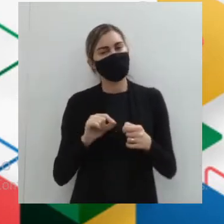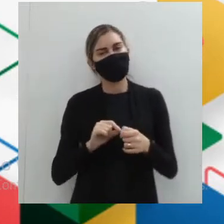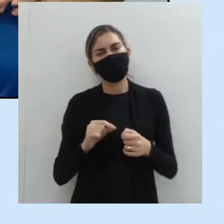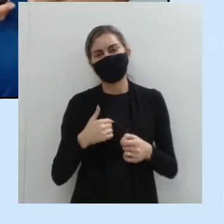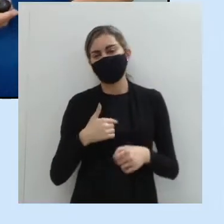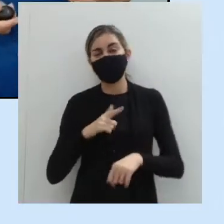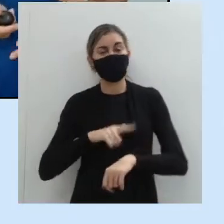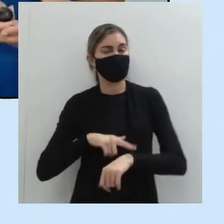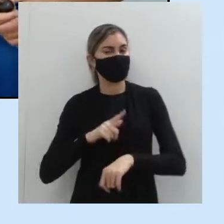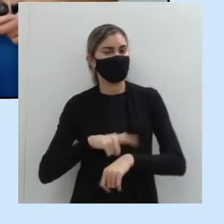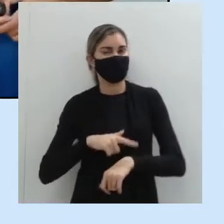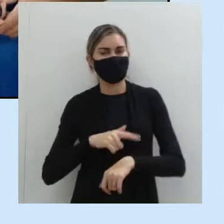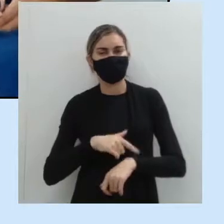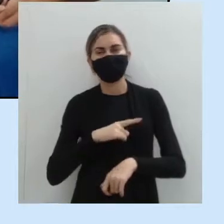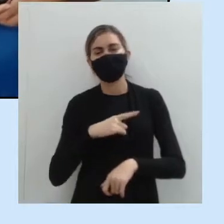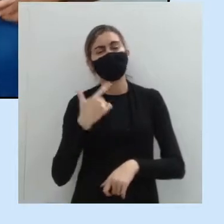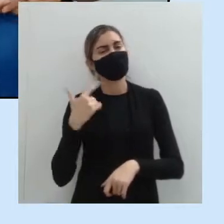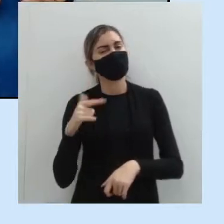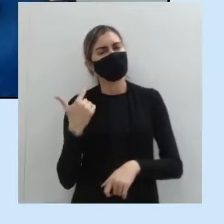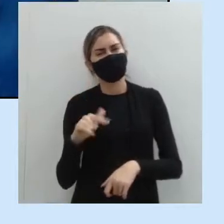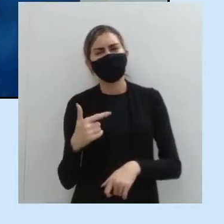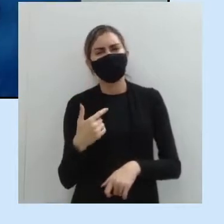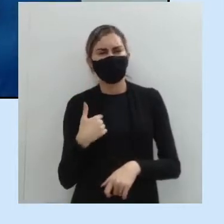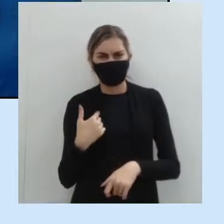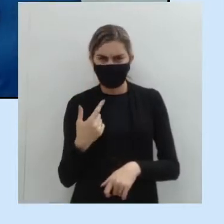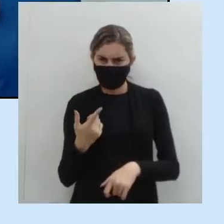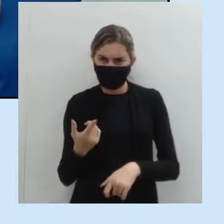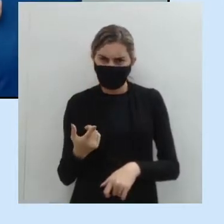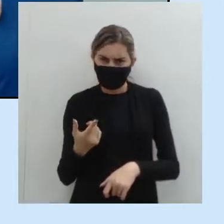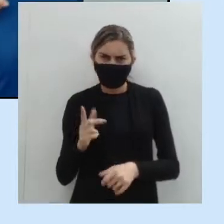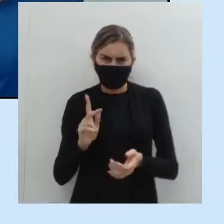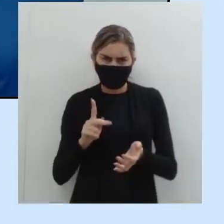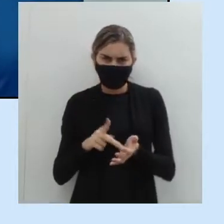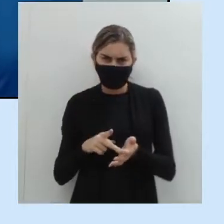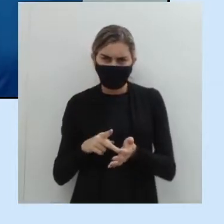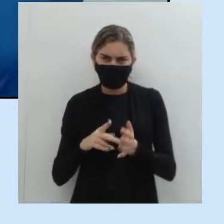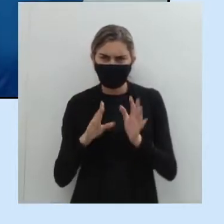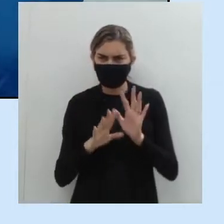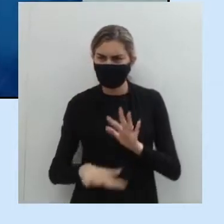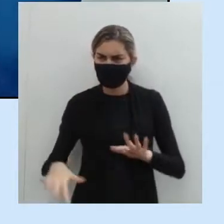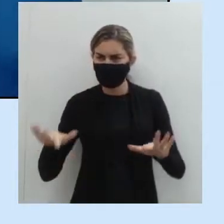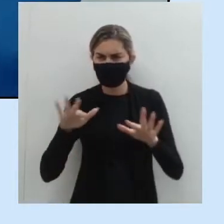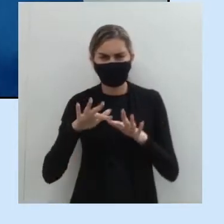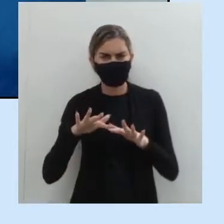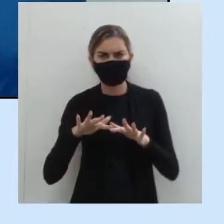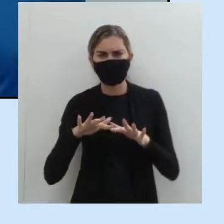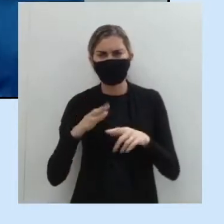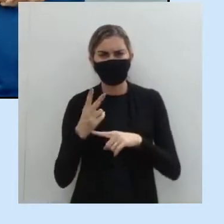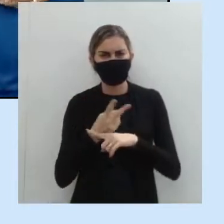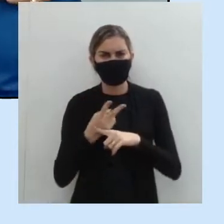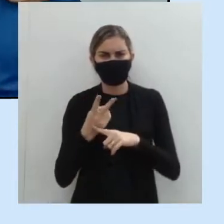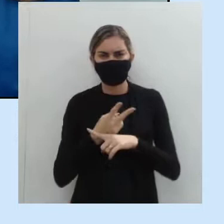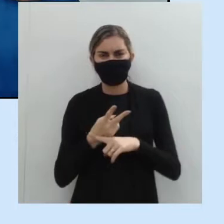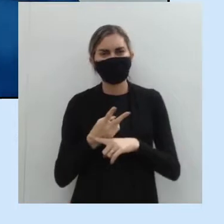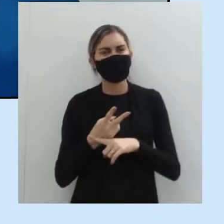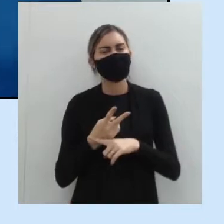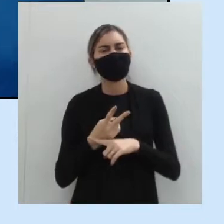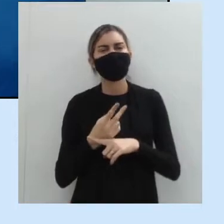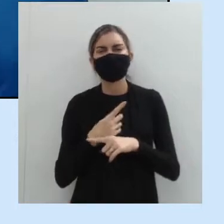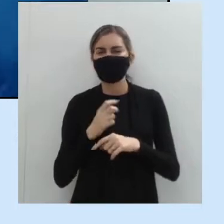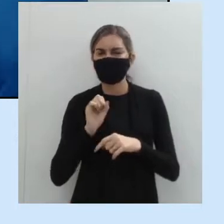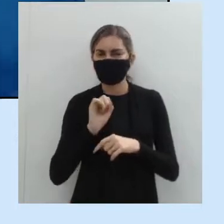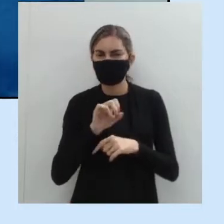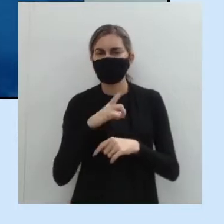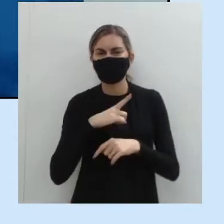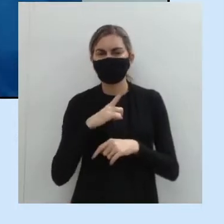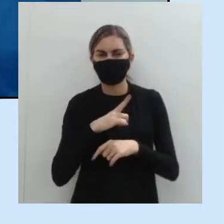eu não tenho tempo para fazer? Será que a gente realmente, dentro desse universo que eu propus aqui para vocês, será que a